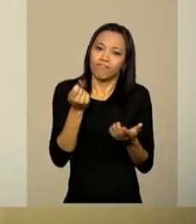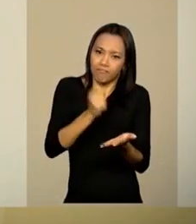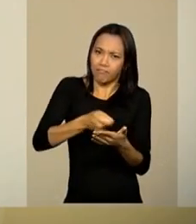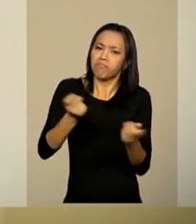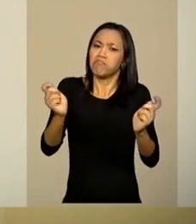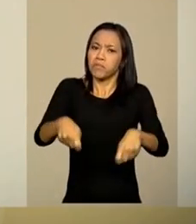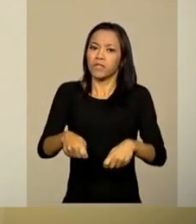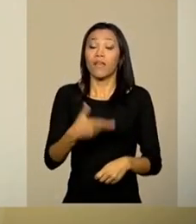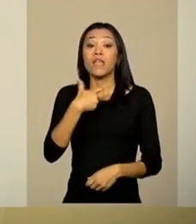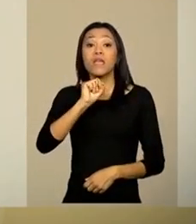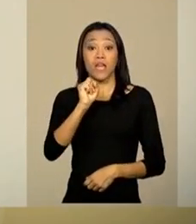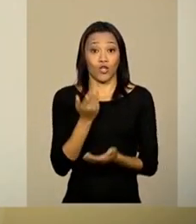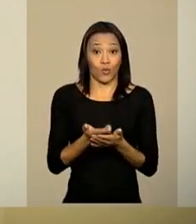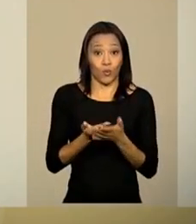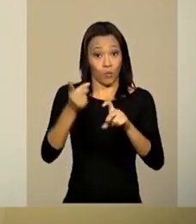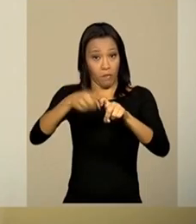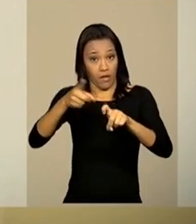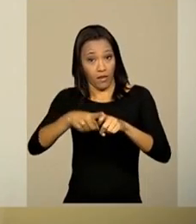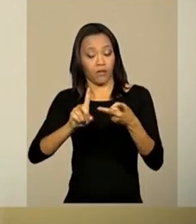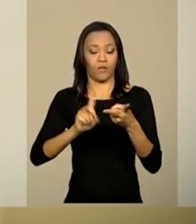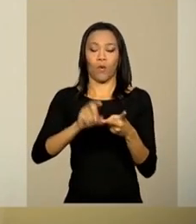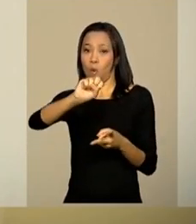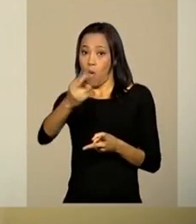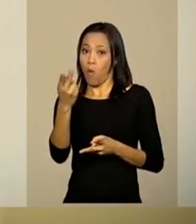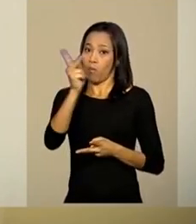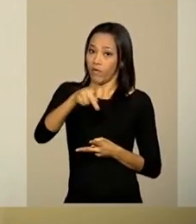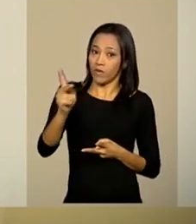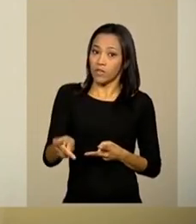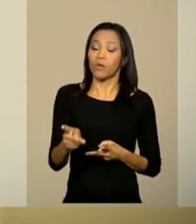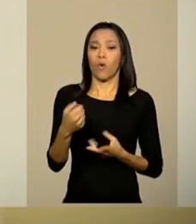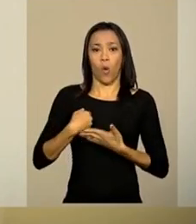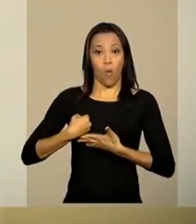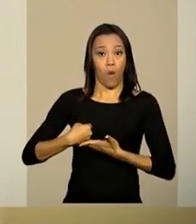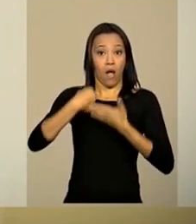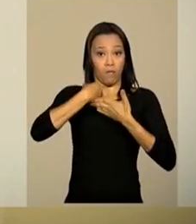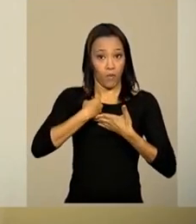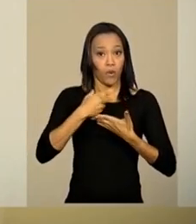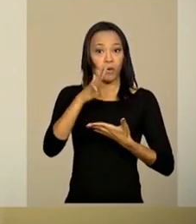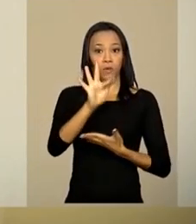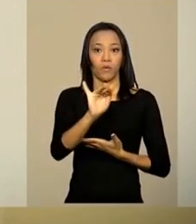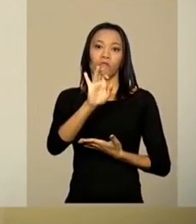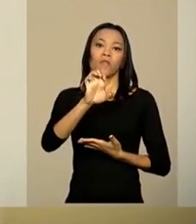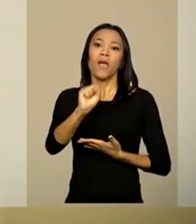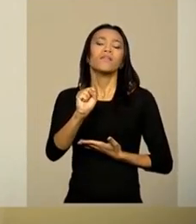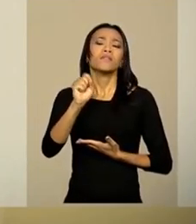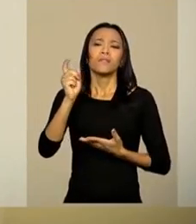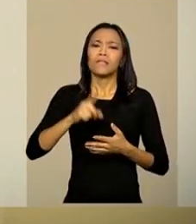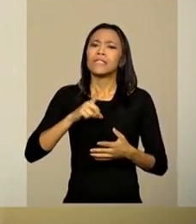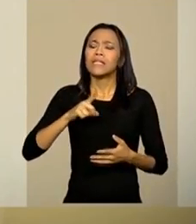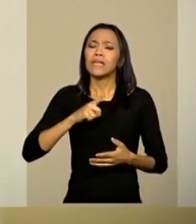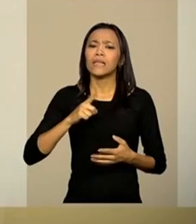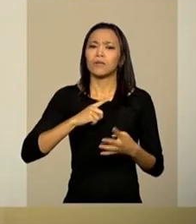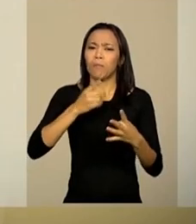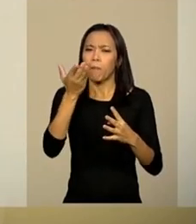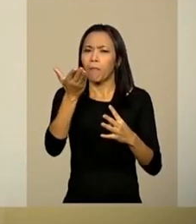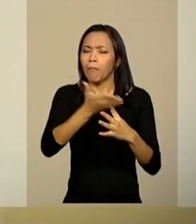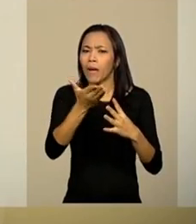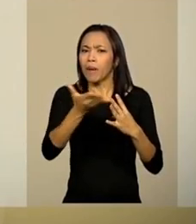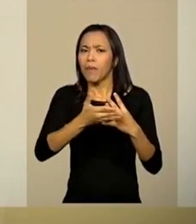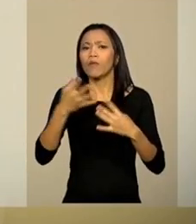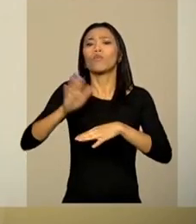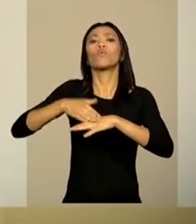Max. Quem estudou para ser médico ou professor, com o apoio do FIES tem a opção de pagar as prestações com o